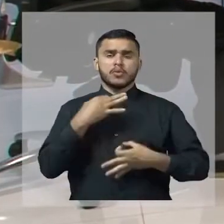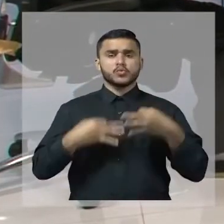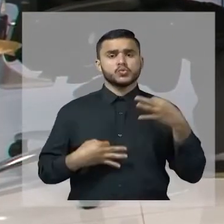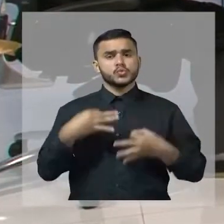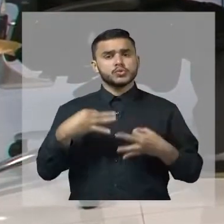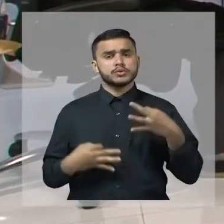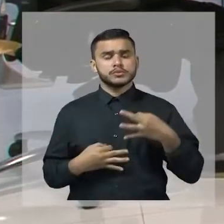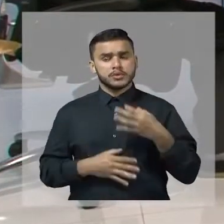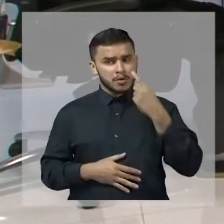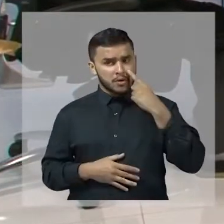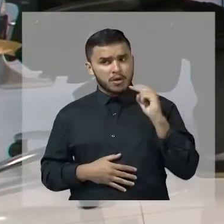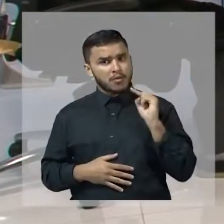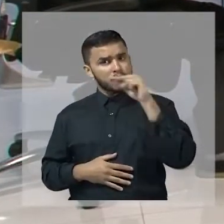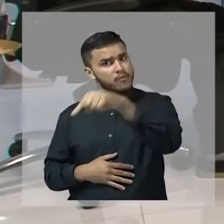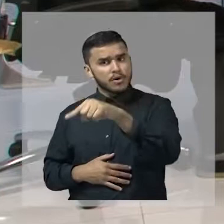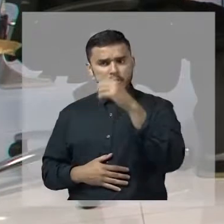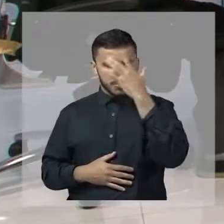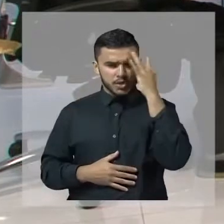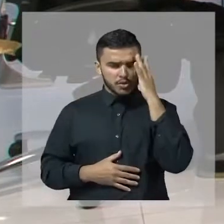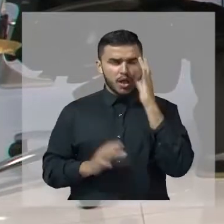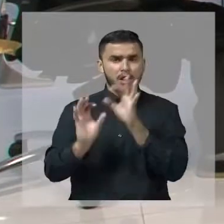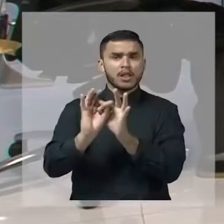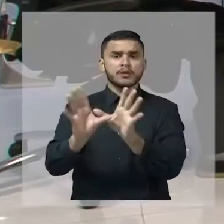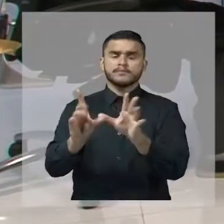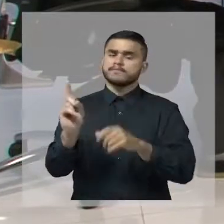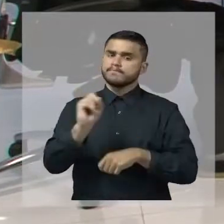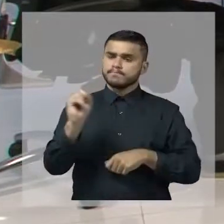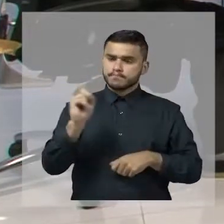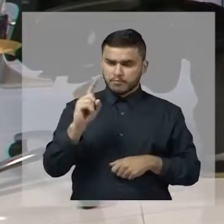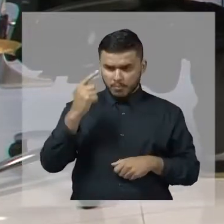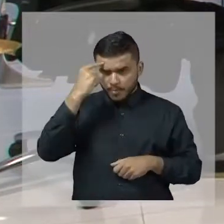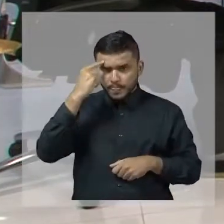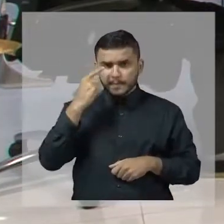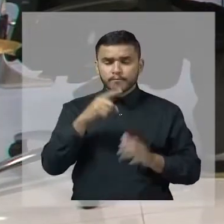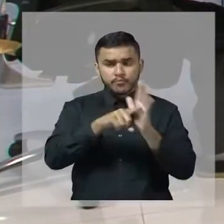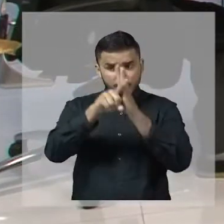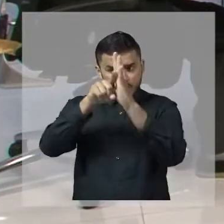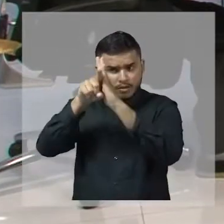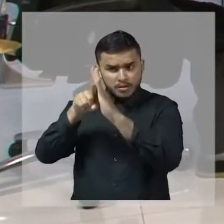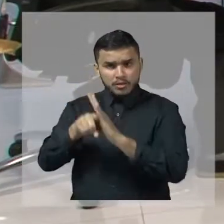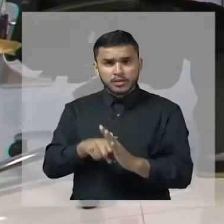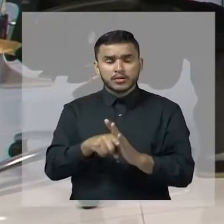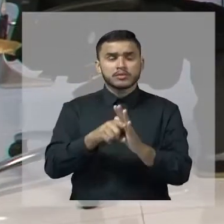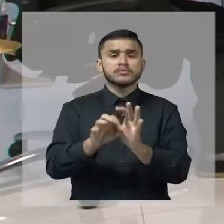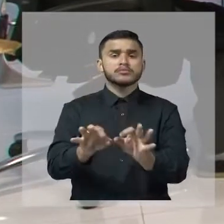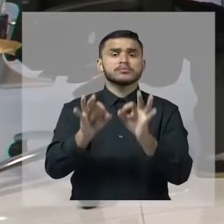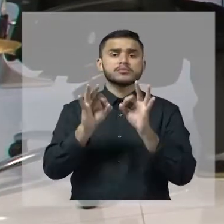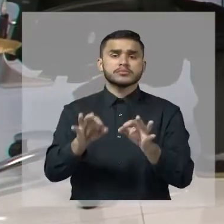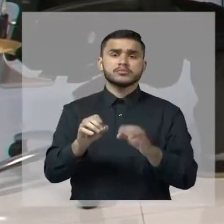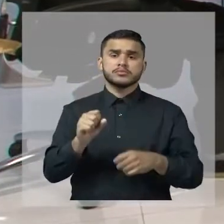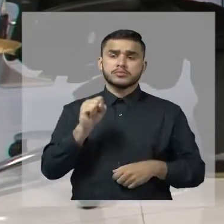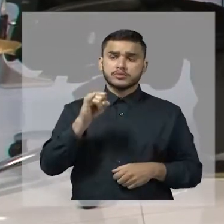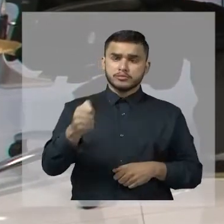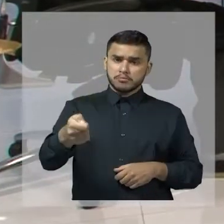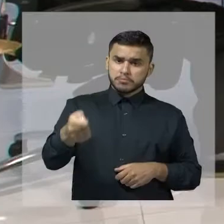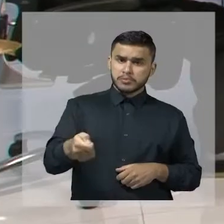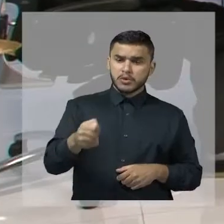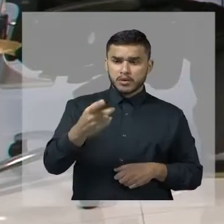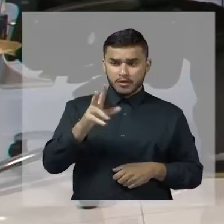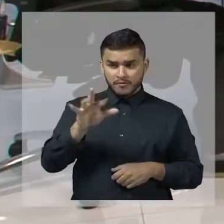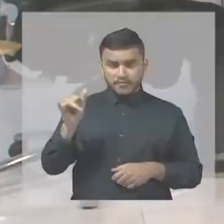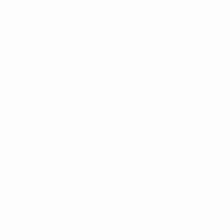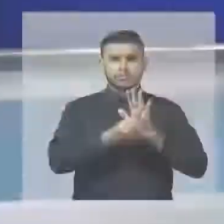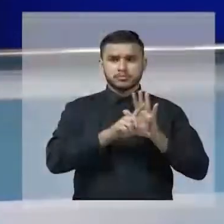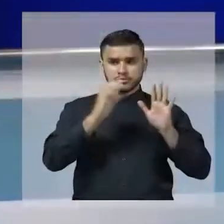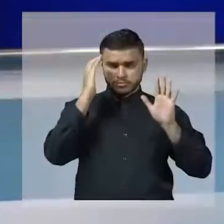legais para investigar o que realmente está acontecendo e se é caso de punir aquele que